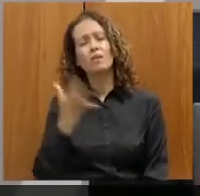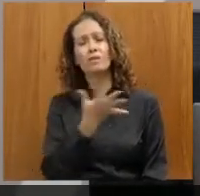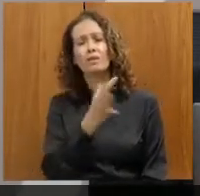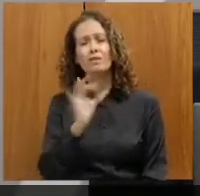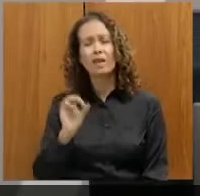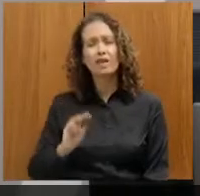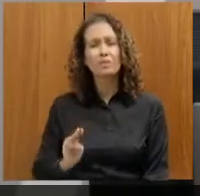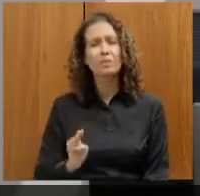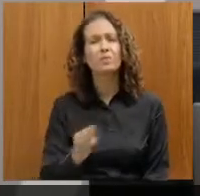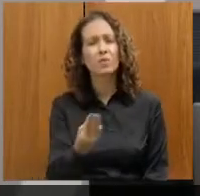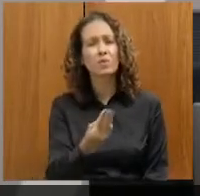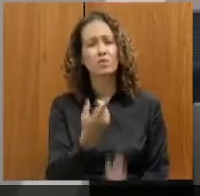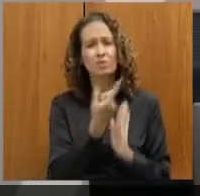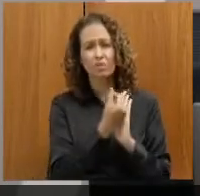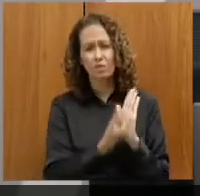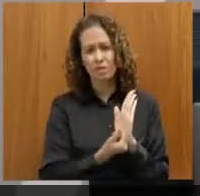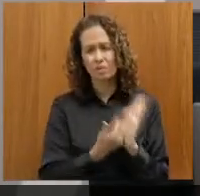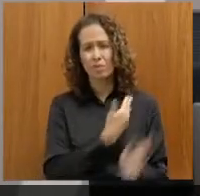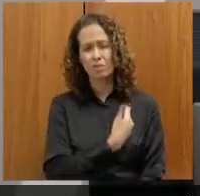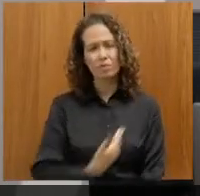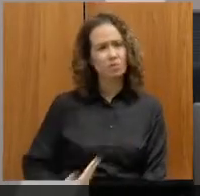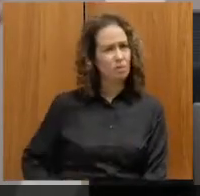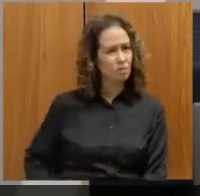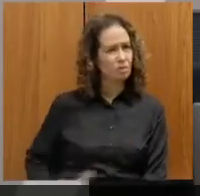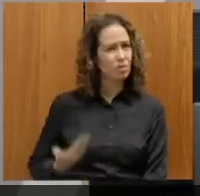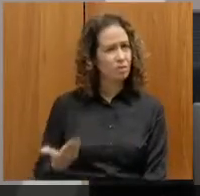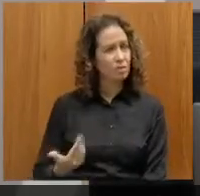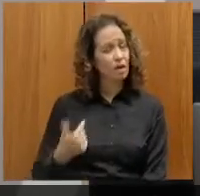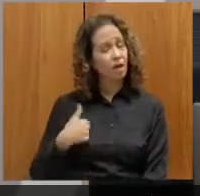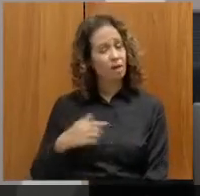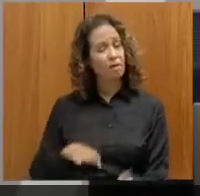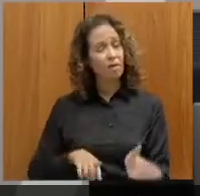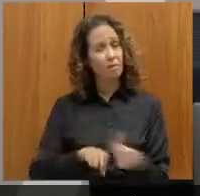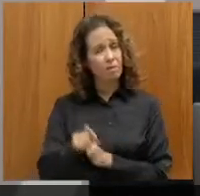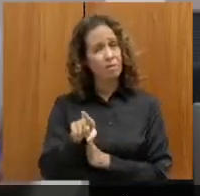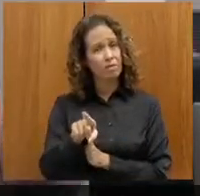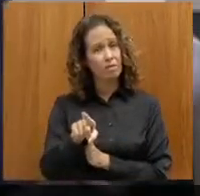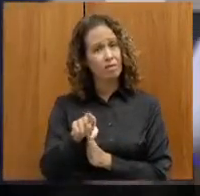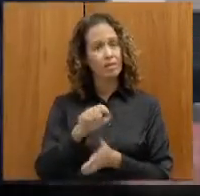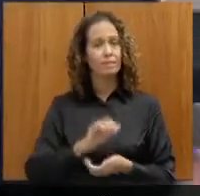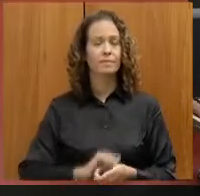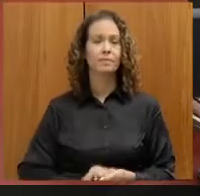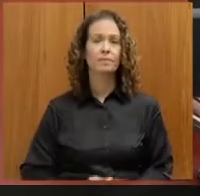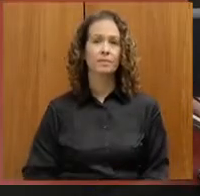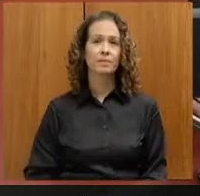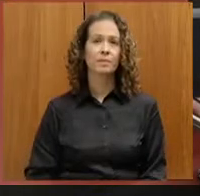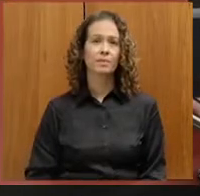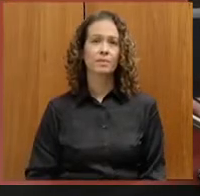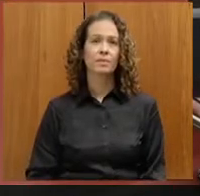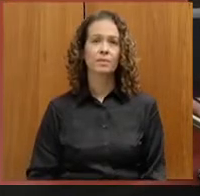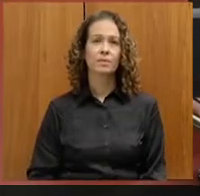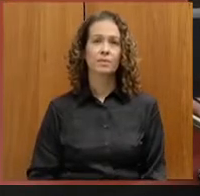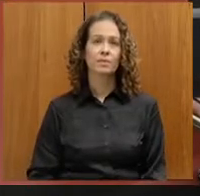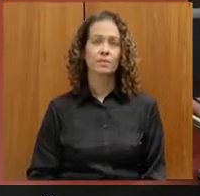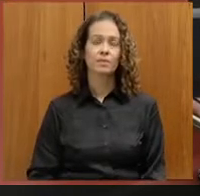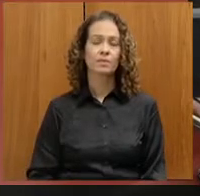bilhões do orçamento público e essa minha pergunta e